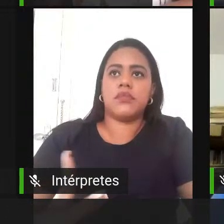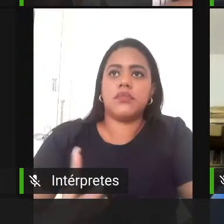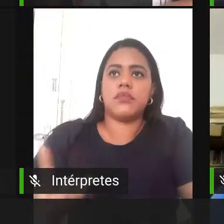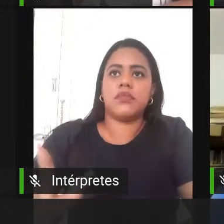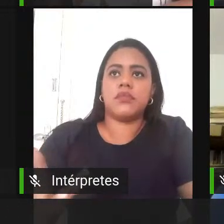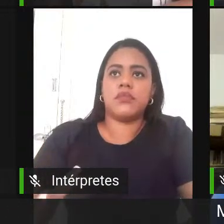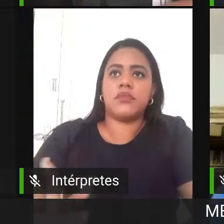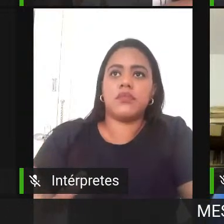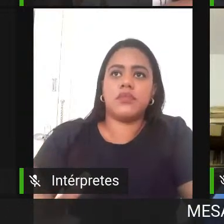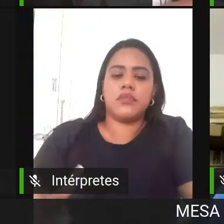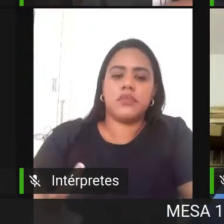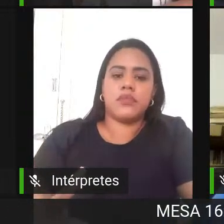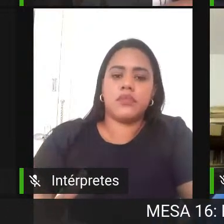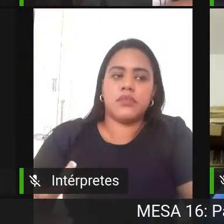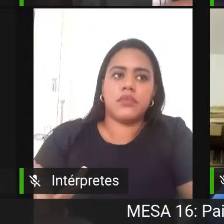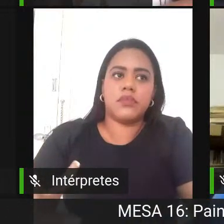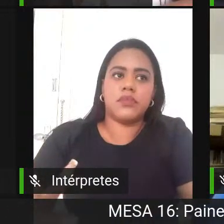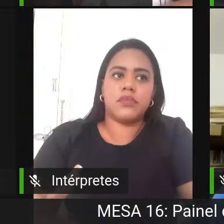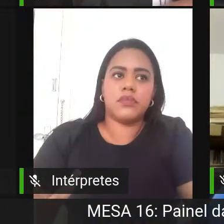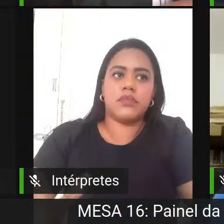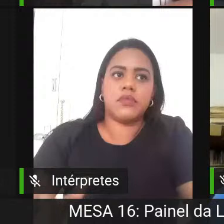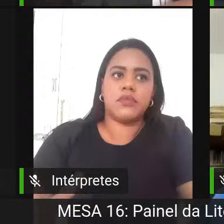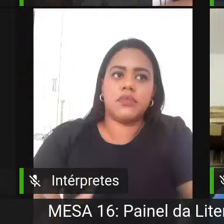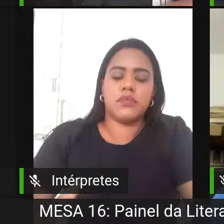Eu não sei se conseguem ouvir, Sim. eu